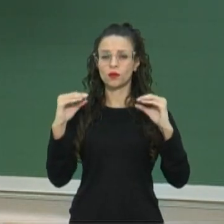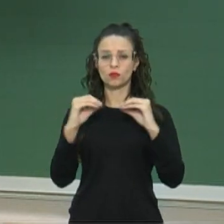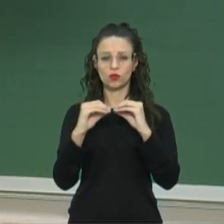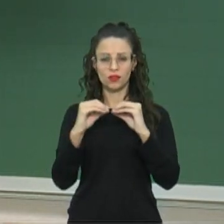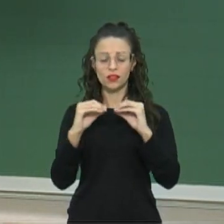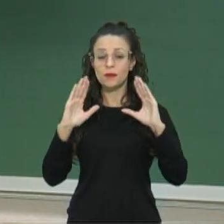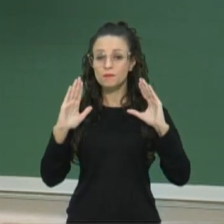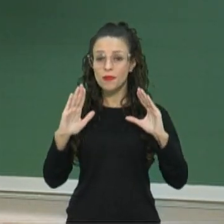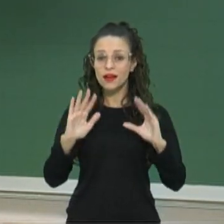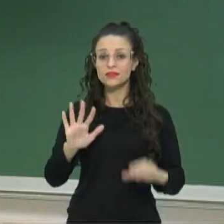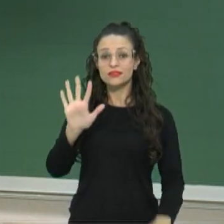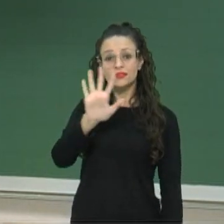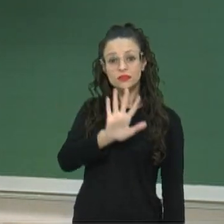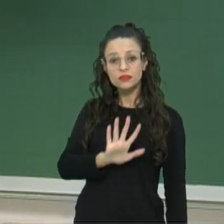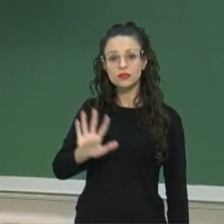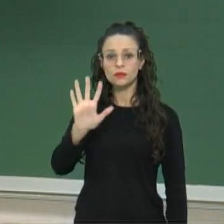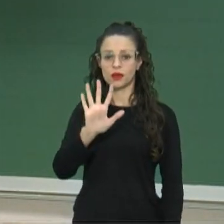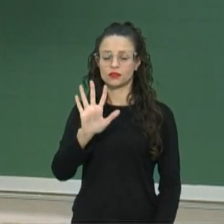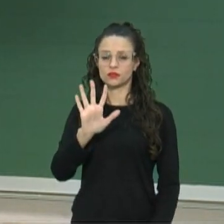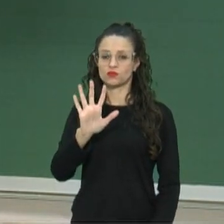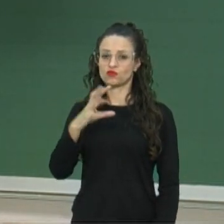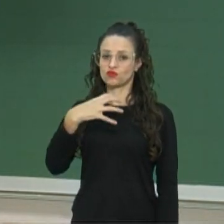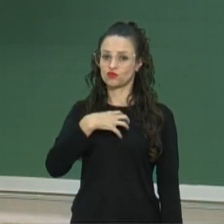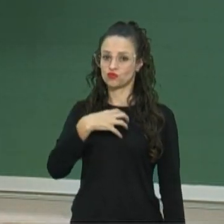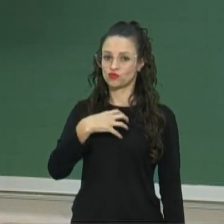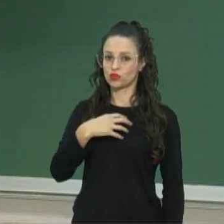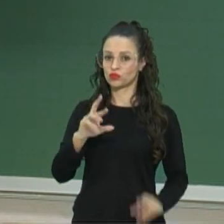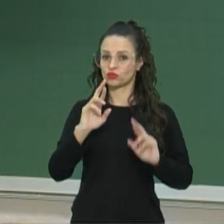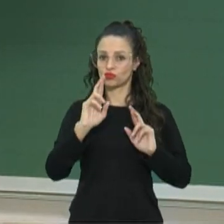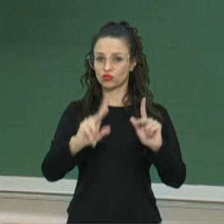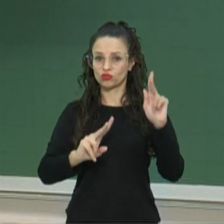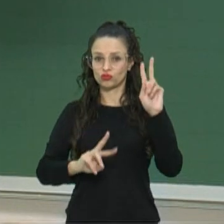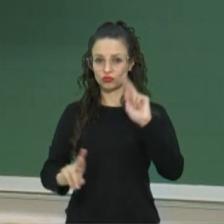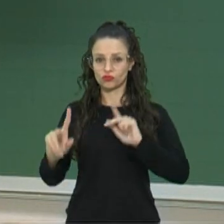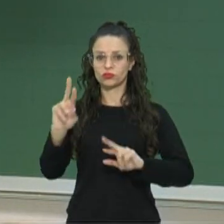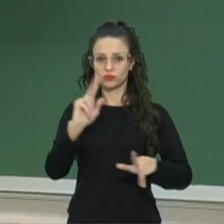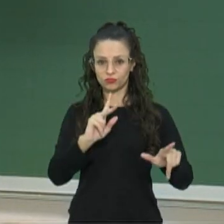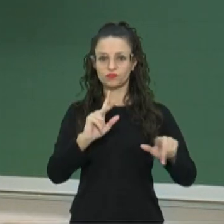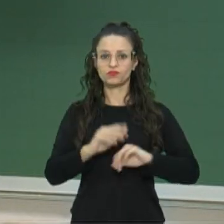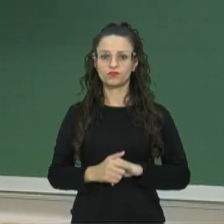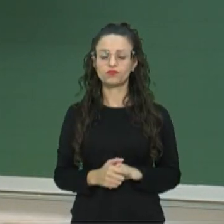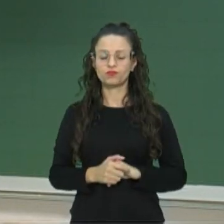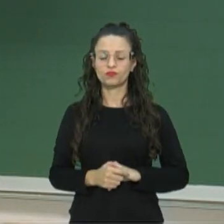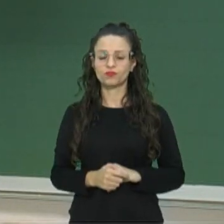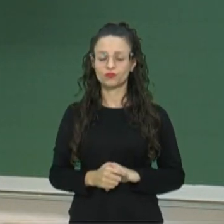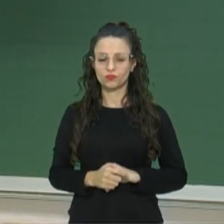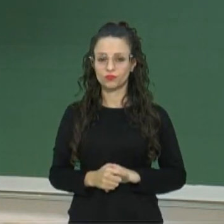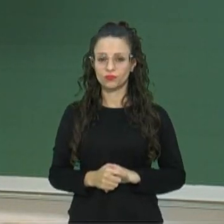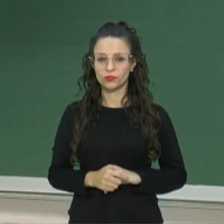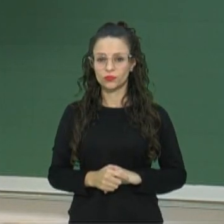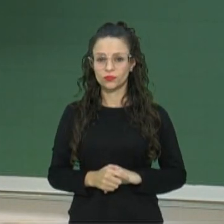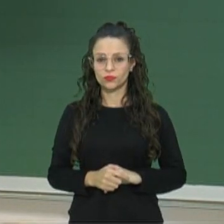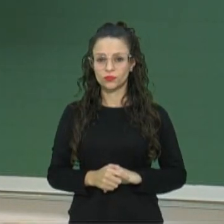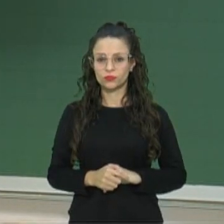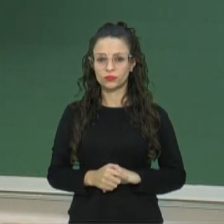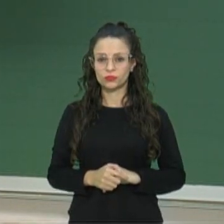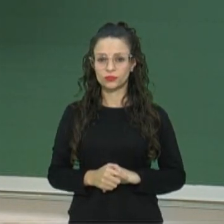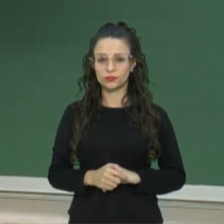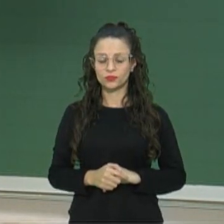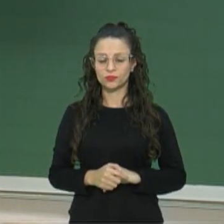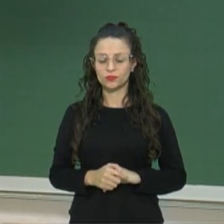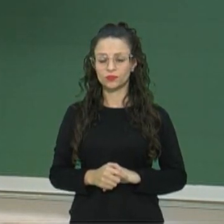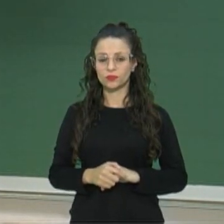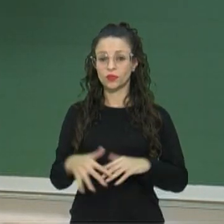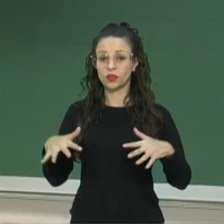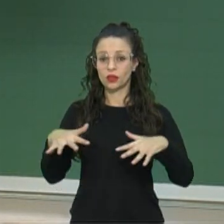mas espacialmente, então, eles se comportam de algumas maneiras diferentes, tá? A